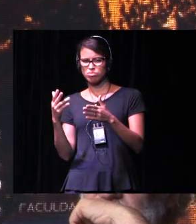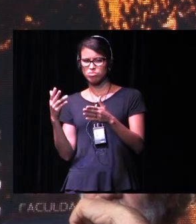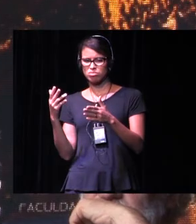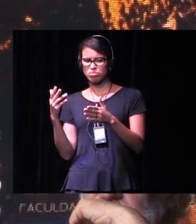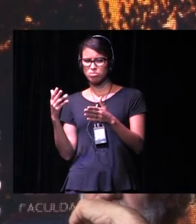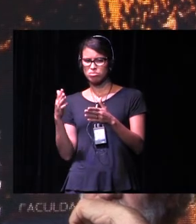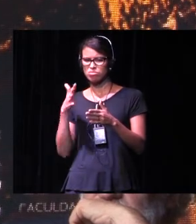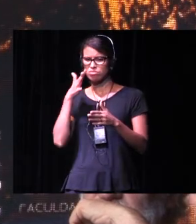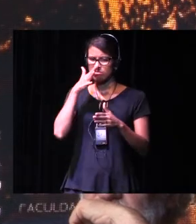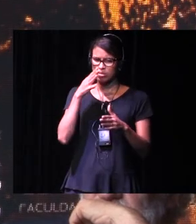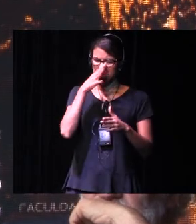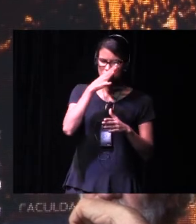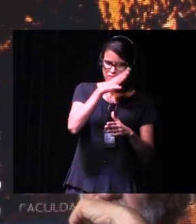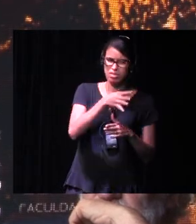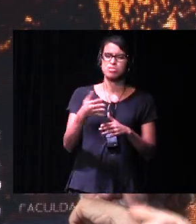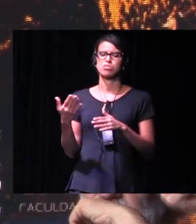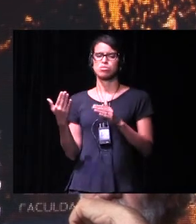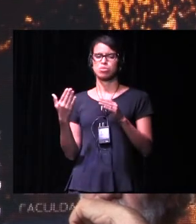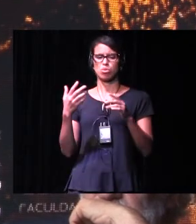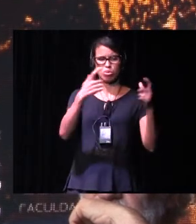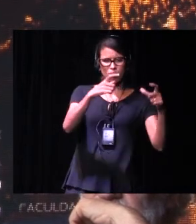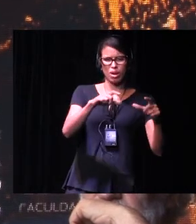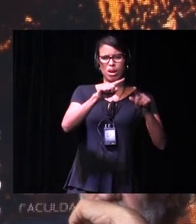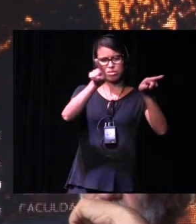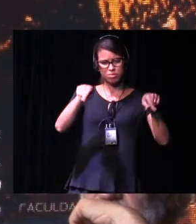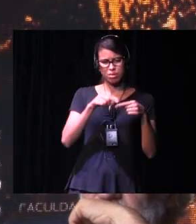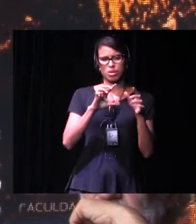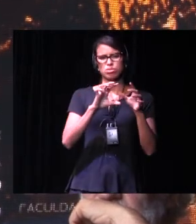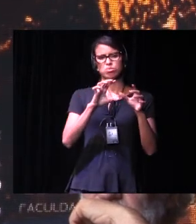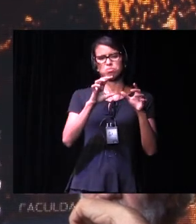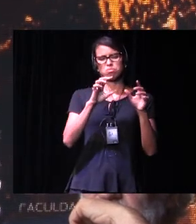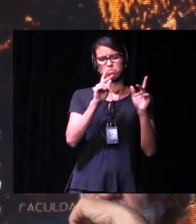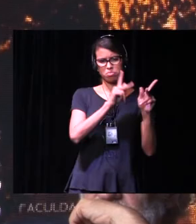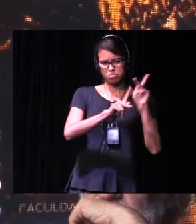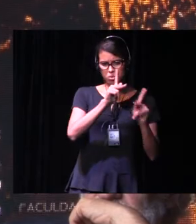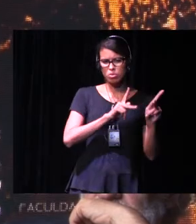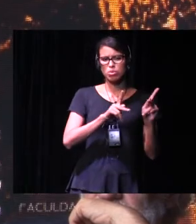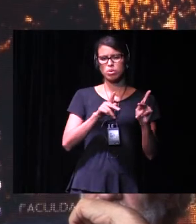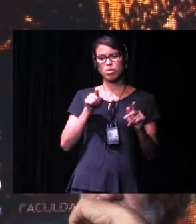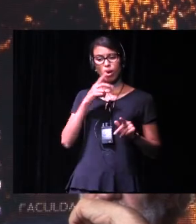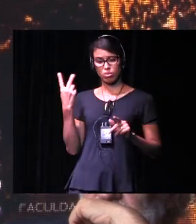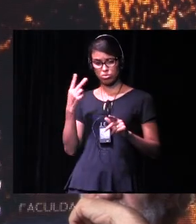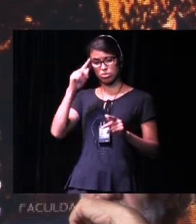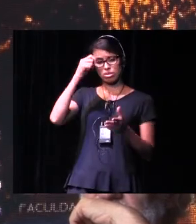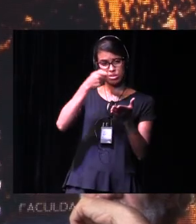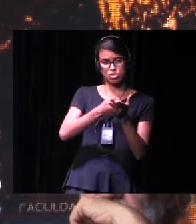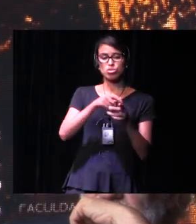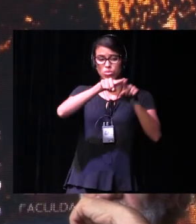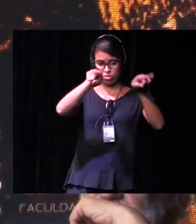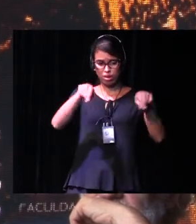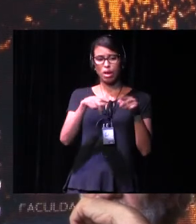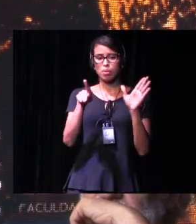construídas pela comunidade em espaços públicos. no que estava decretado como área pública.